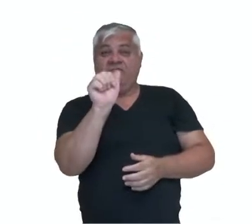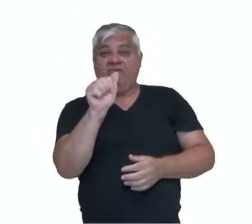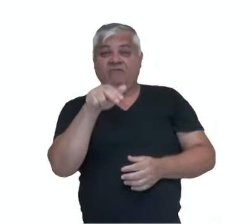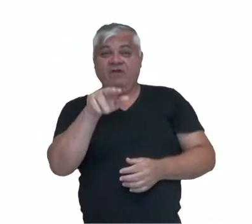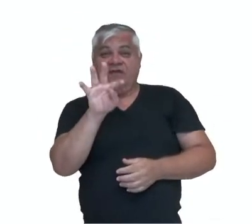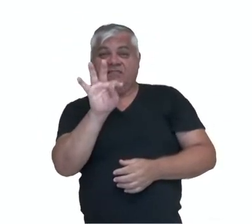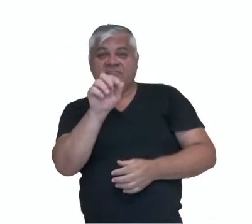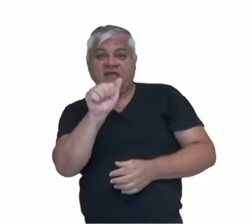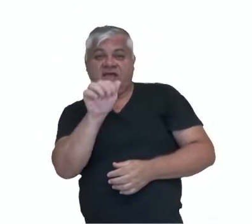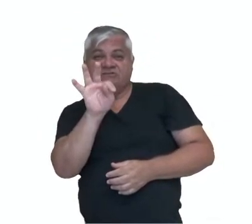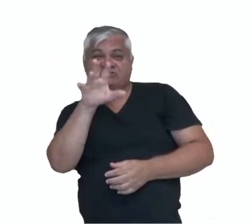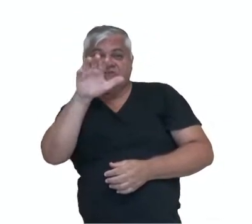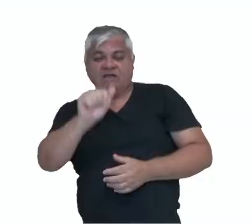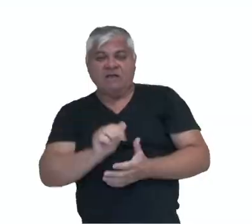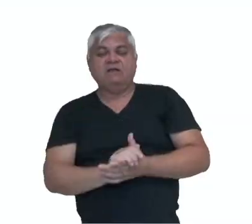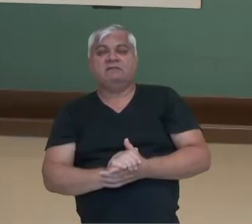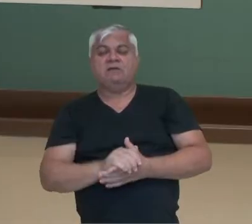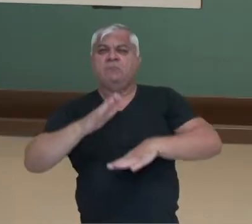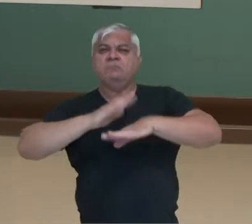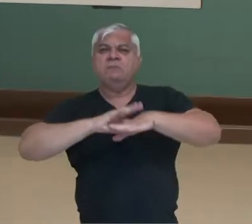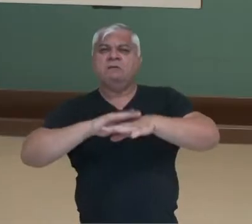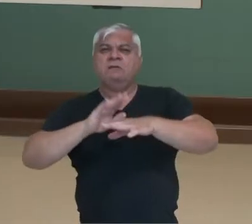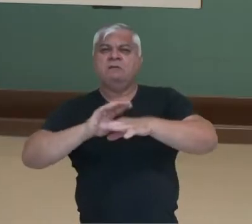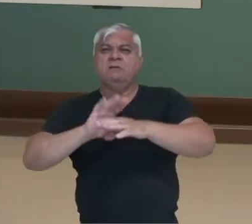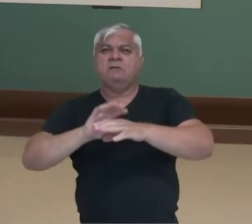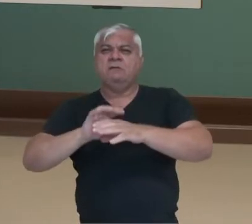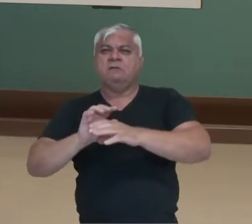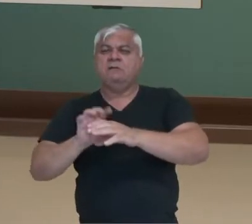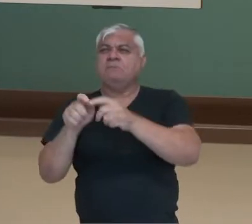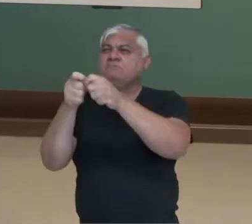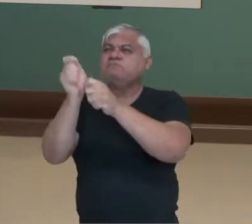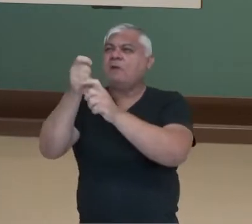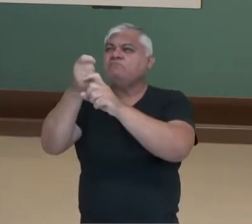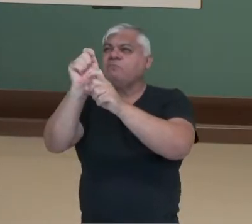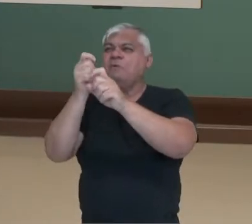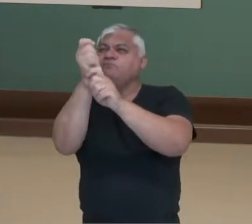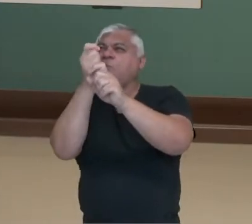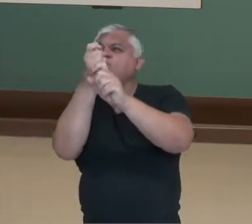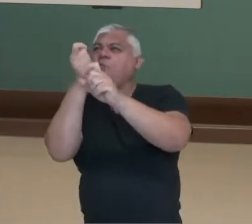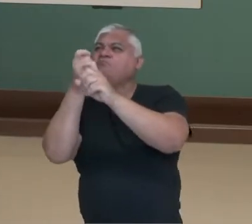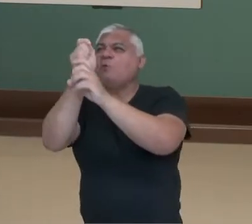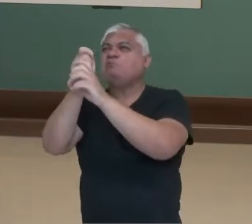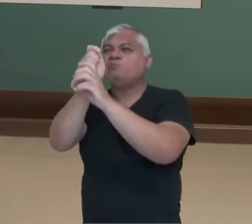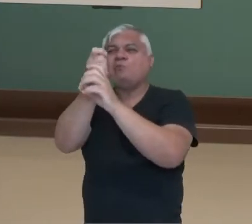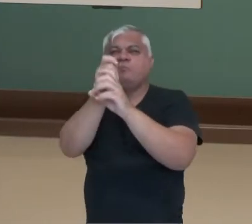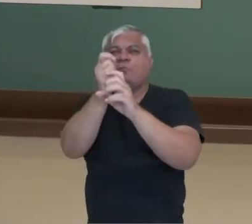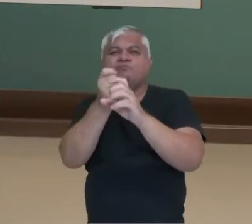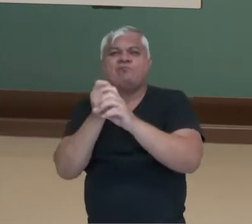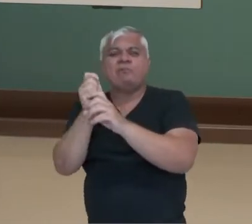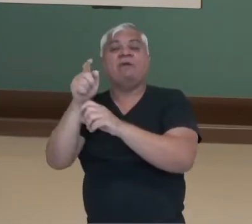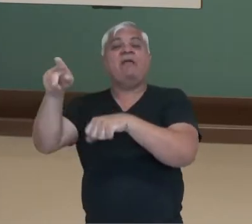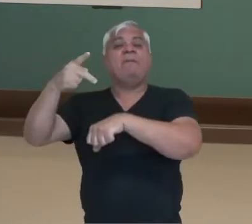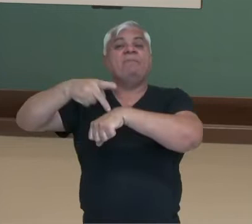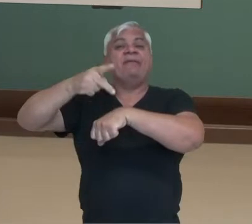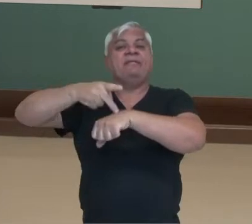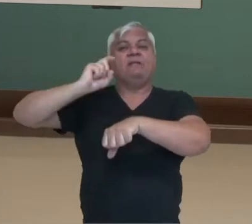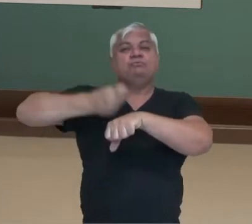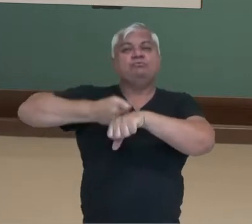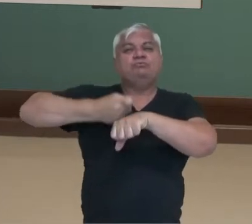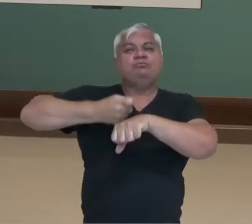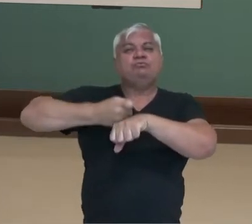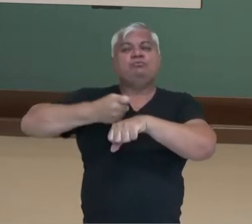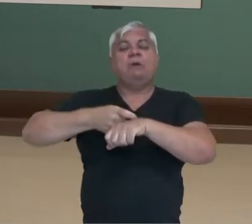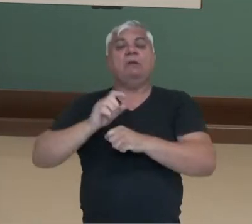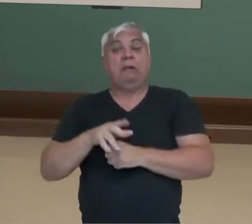nome do cara. Então é um escultor e ele fez uma estátua no governo de Péricles, logo que os